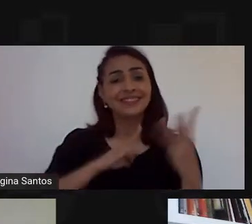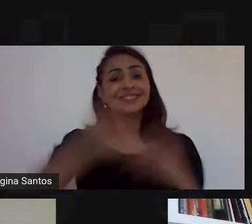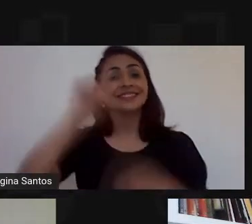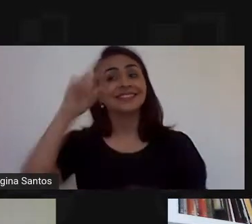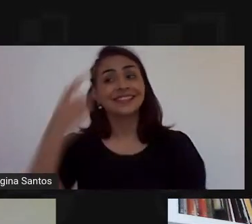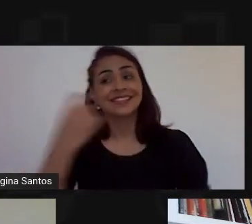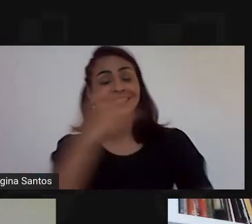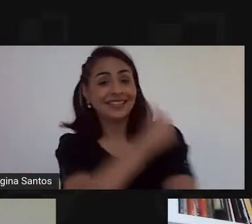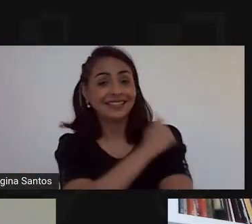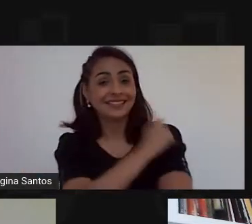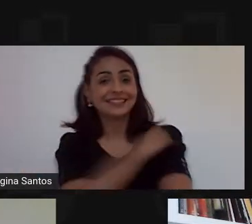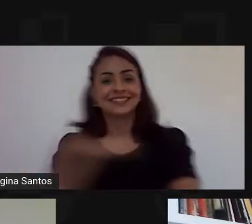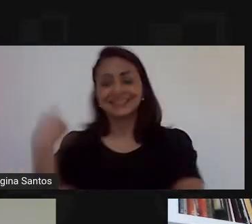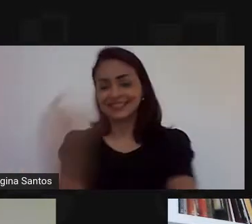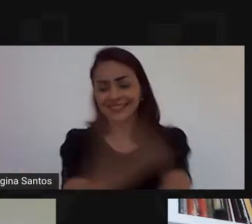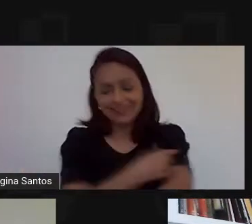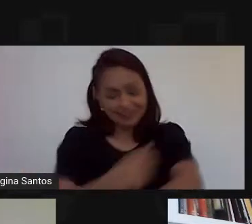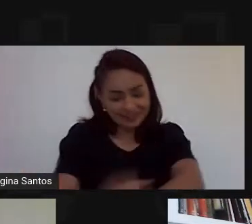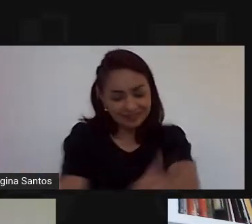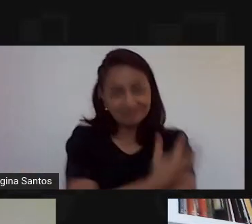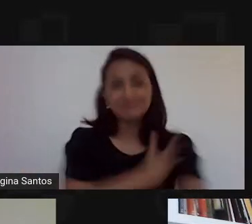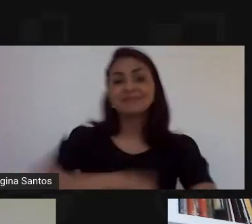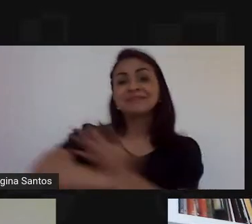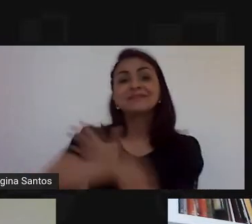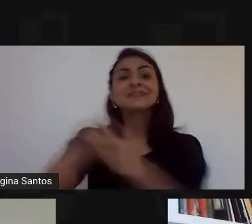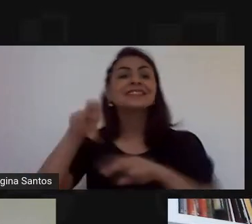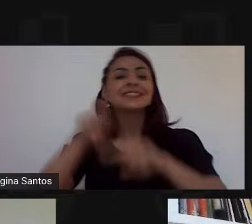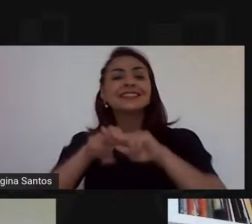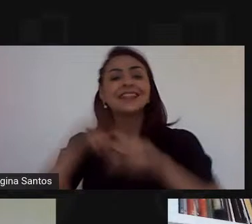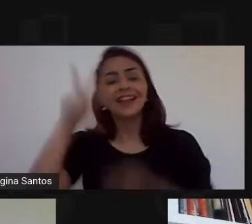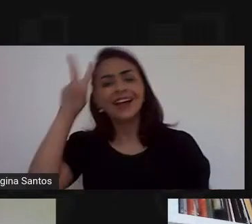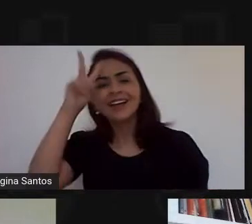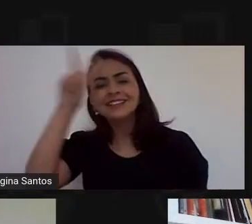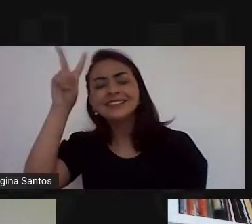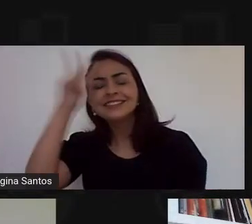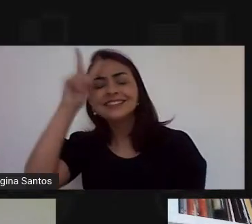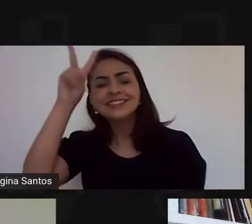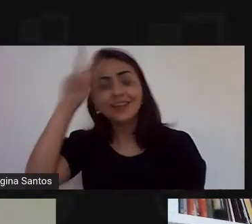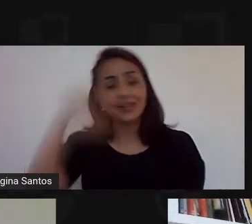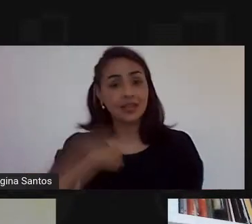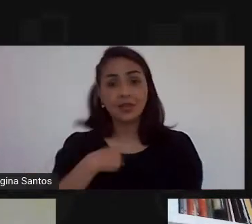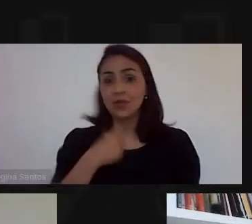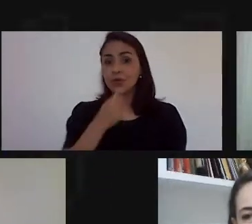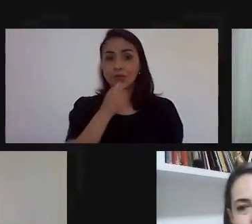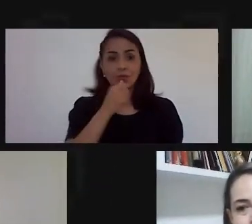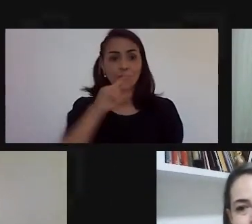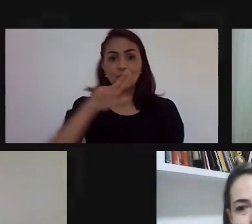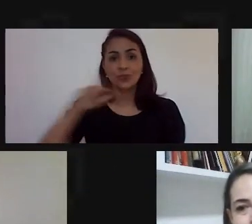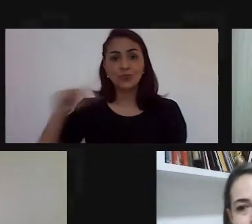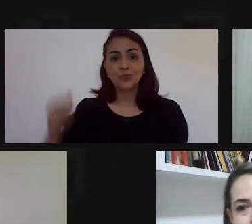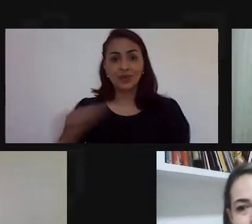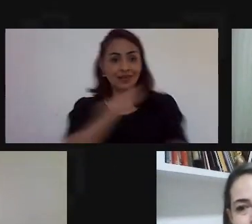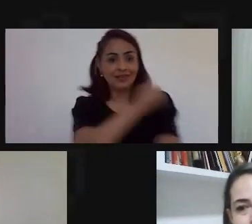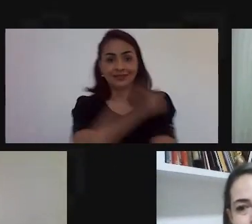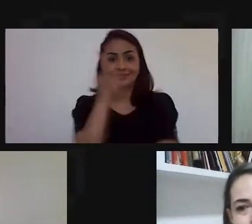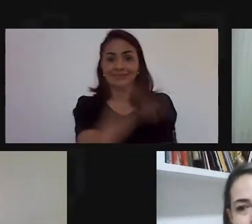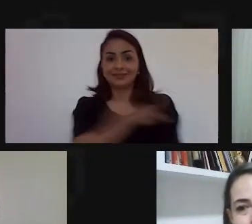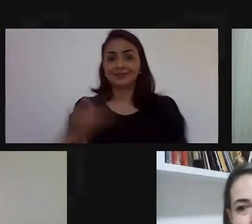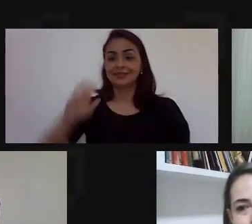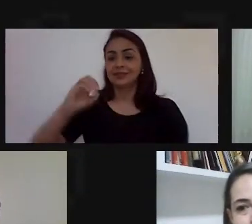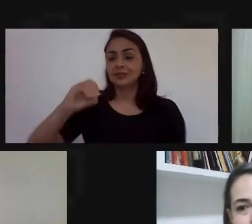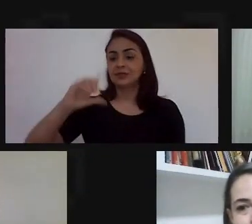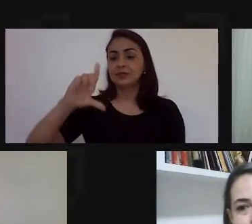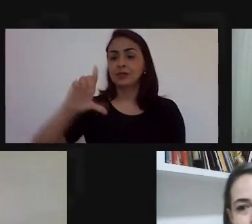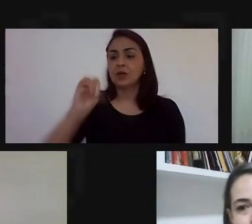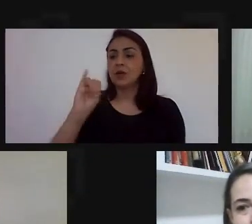as nossas histórias, eu não fui aluna da professora Olinda, até ela diz, você devia